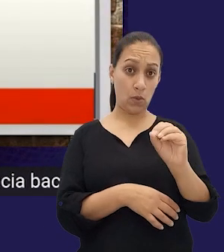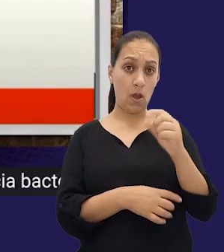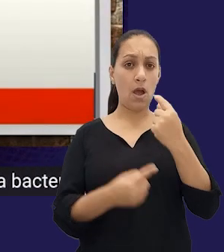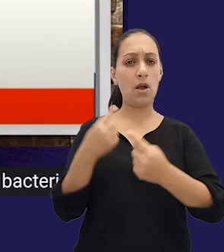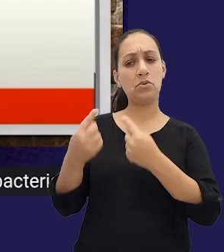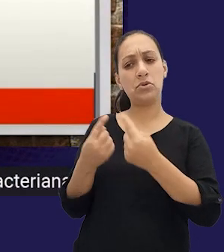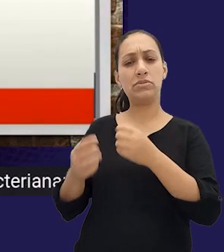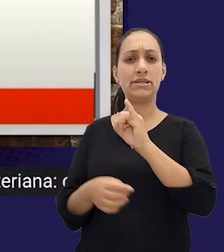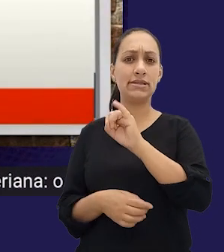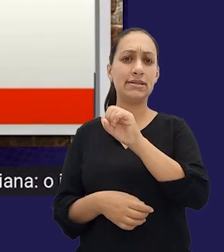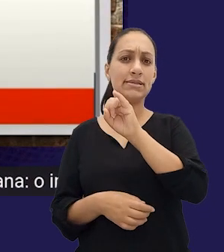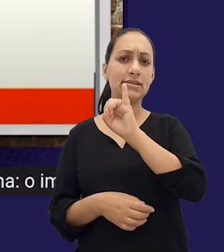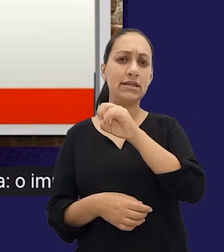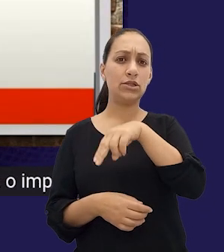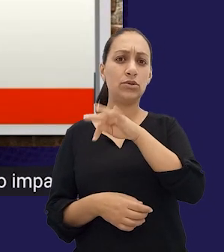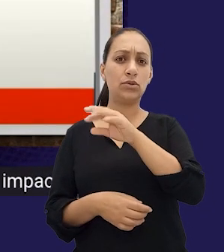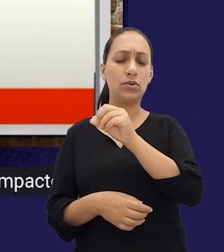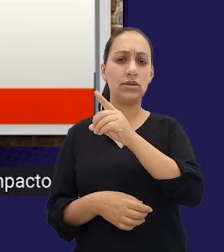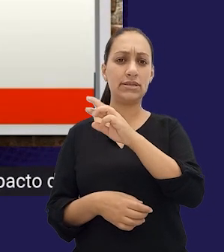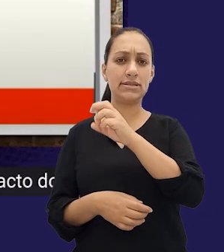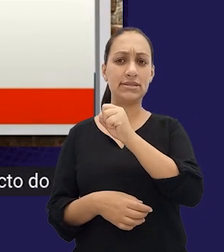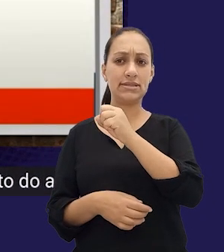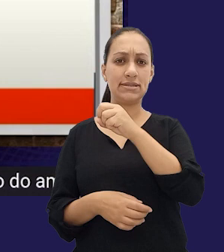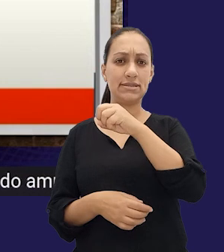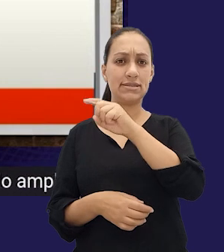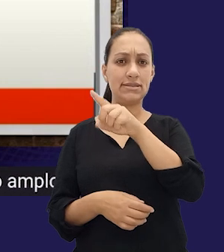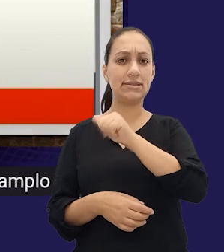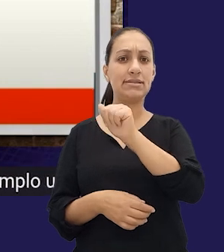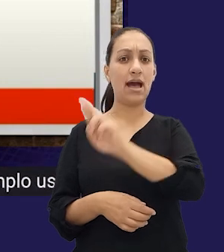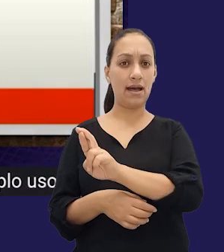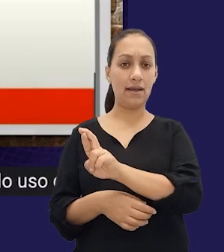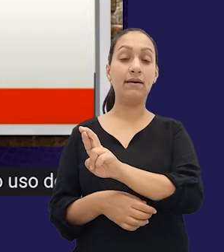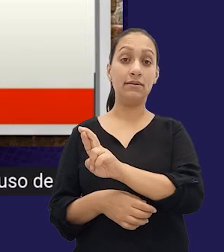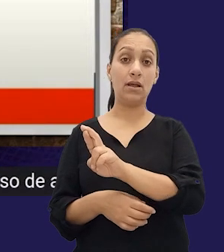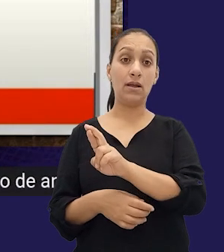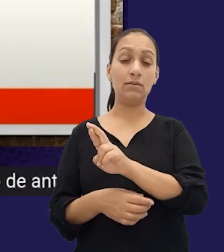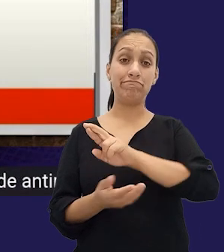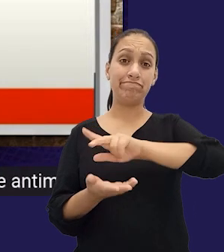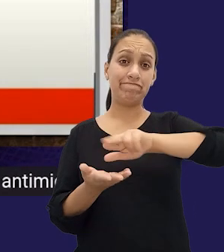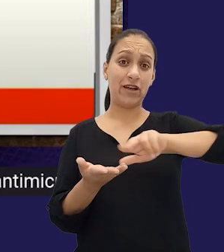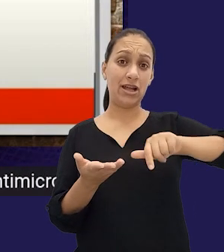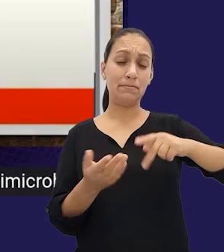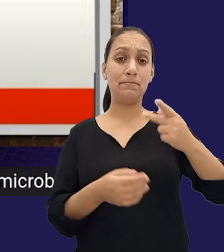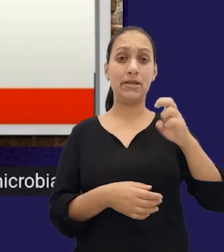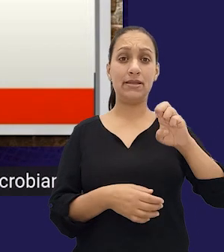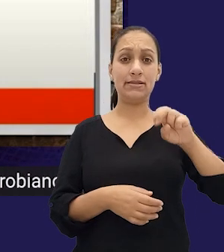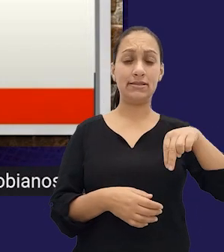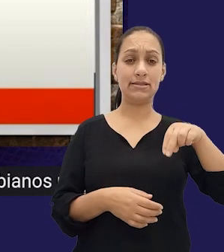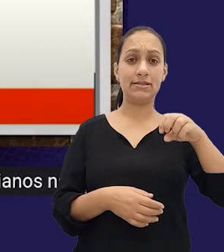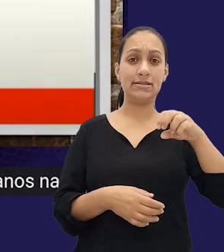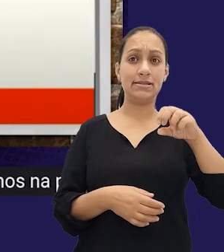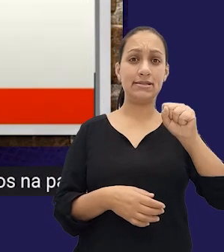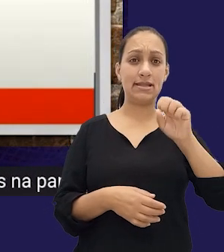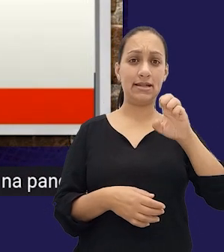hidrolisar penicilinas, cefalosporinas de primeira geração. Nós temos outras que são as ISBL, né? As beta-lactamases de